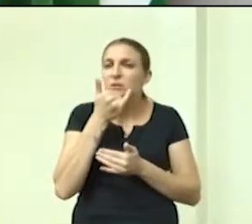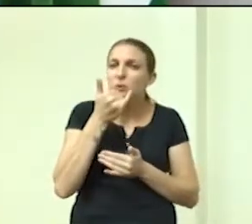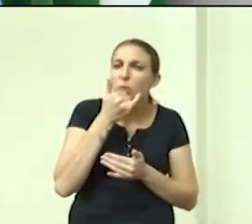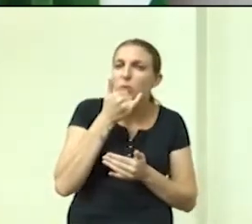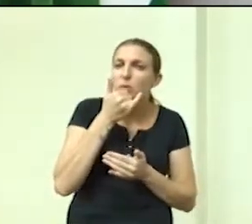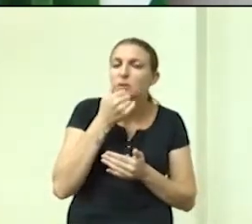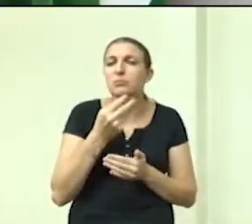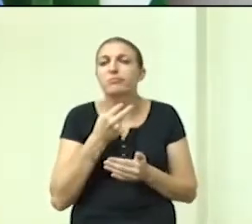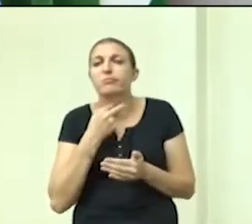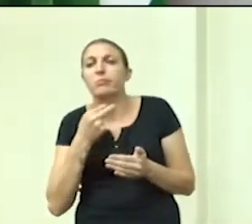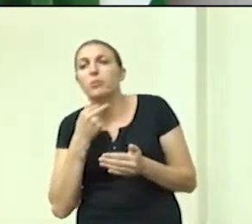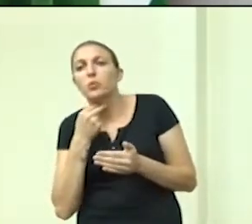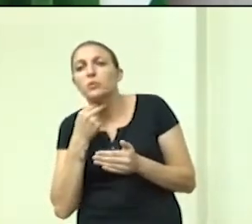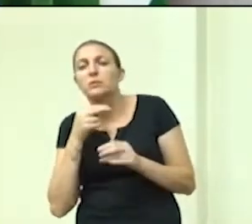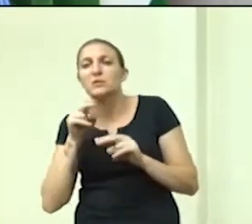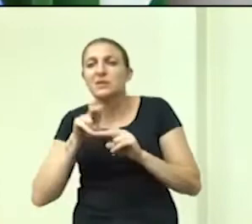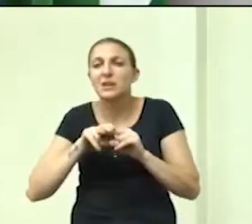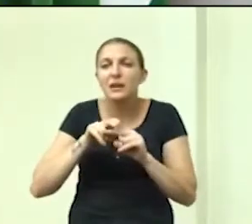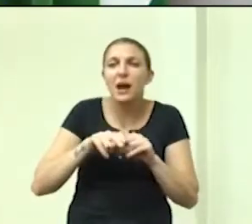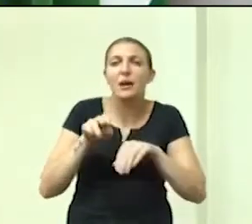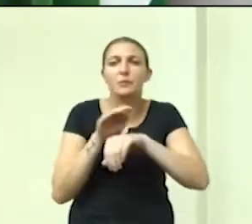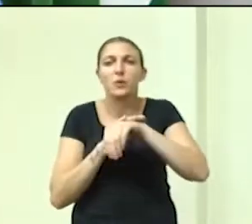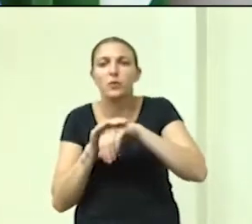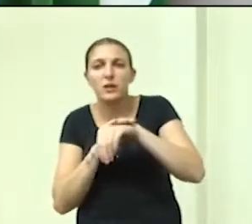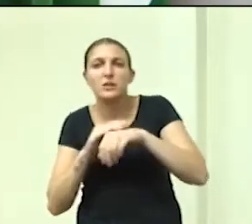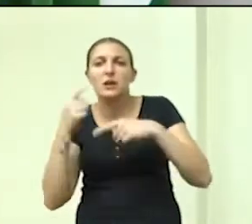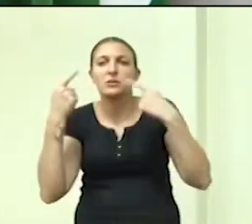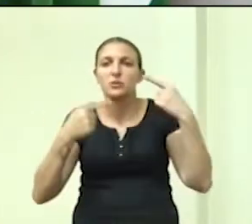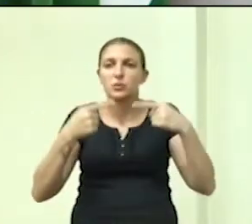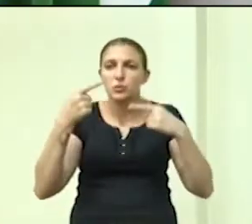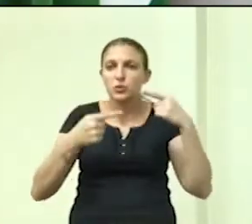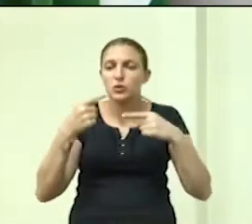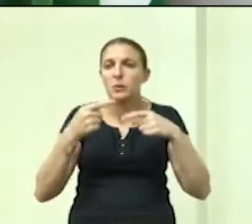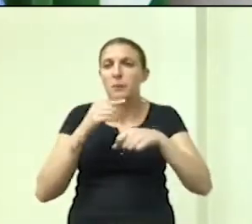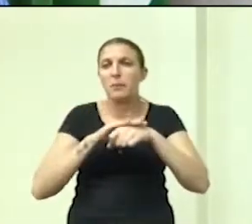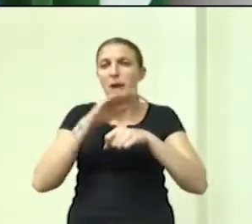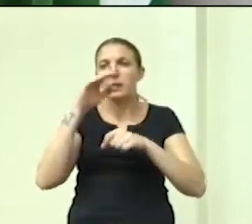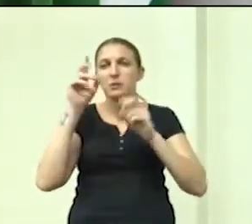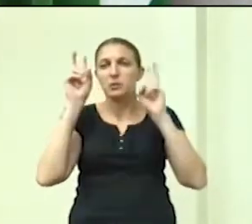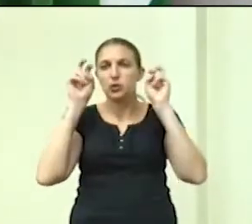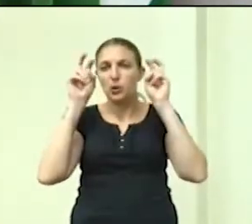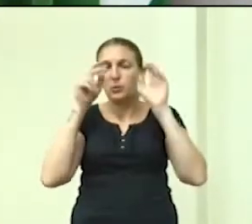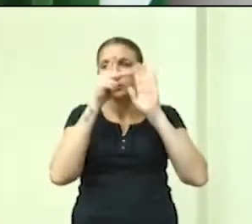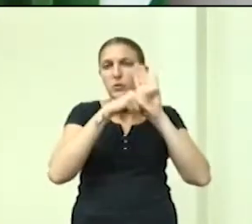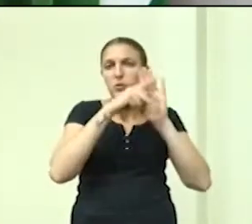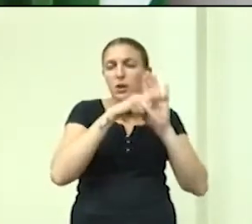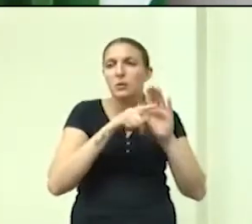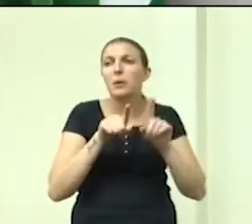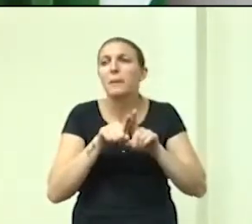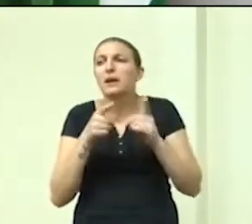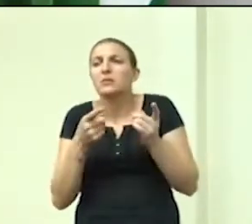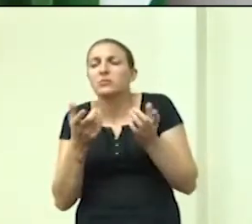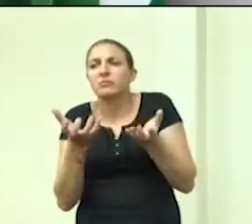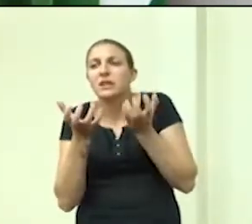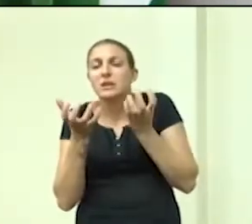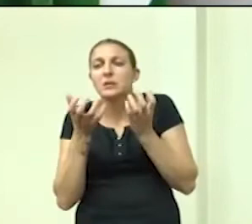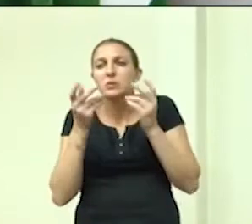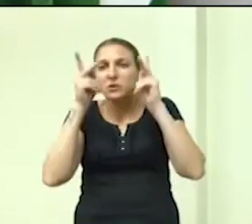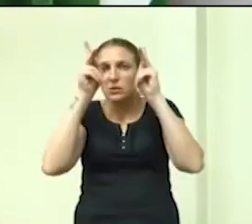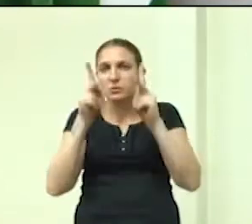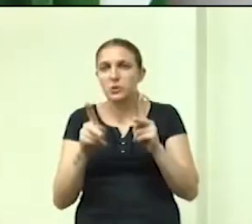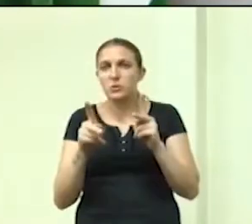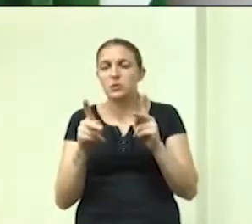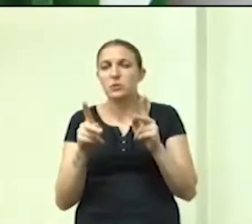esse projeto. Mas a gente quer o quê? Que as pessoas consigam estar, então, apresentando sugestões, ao passo que elas